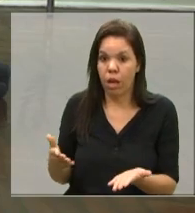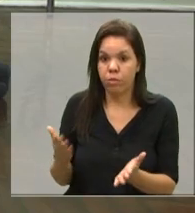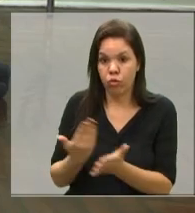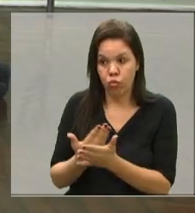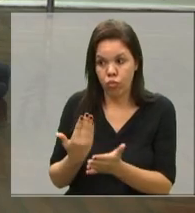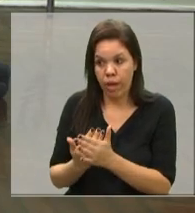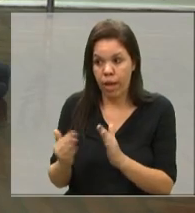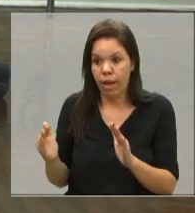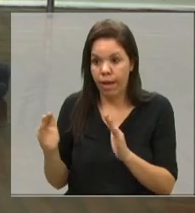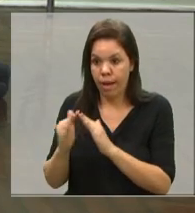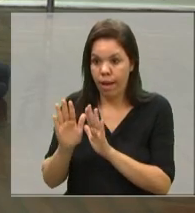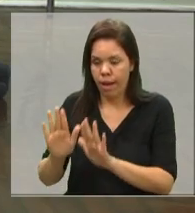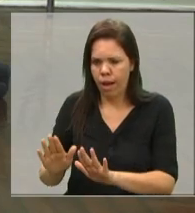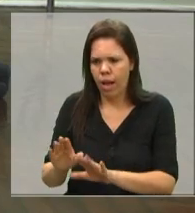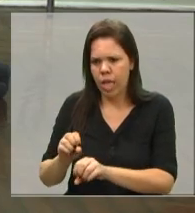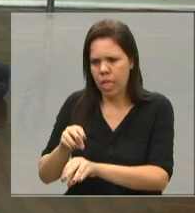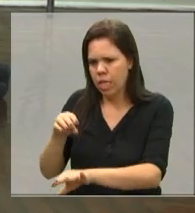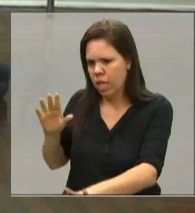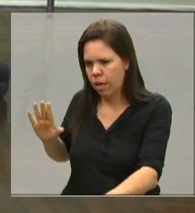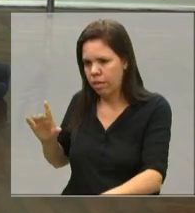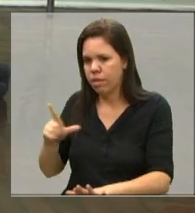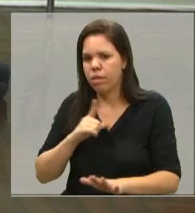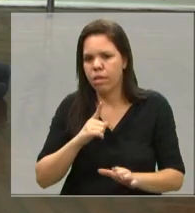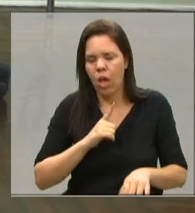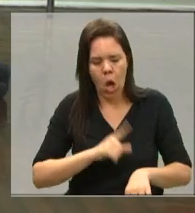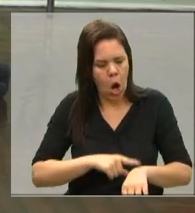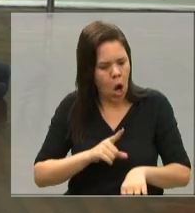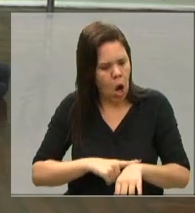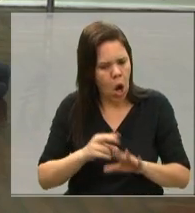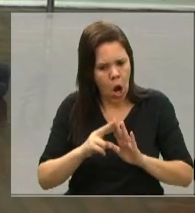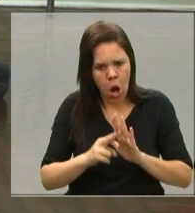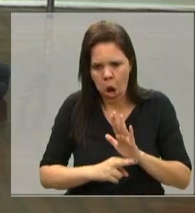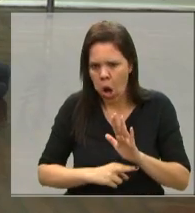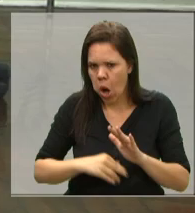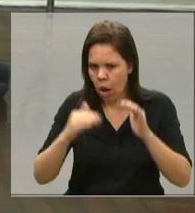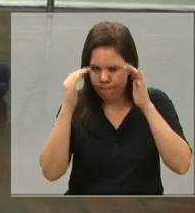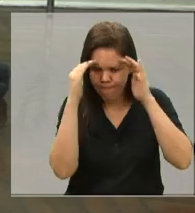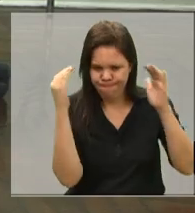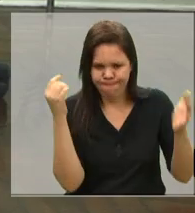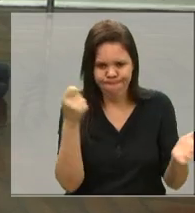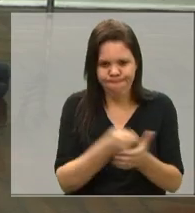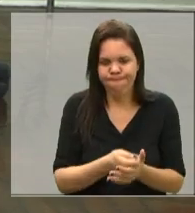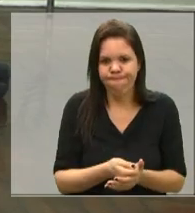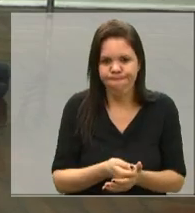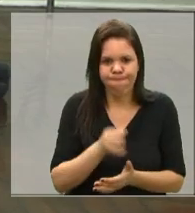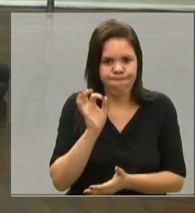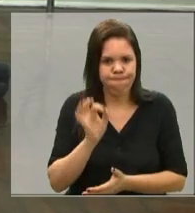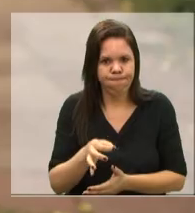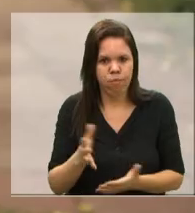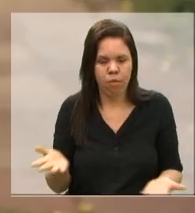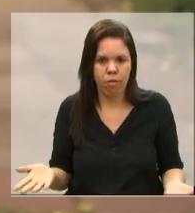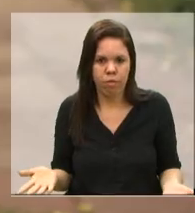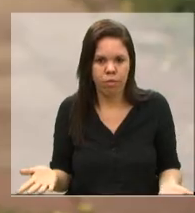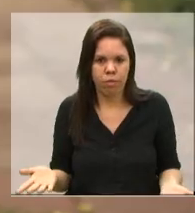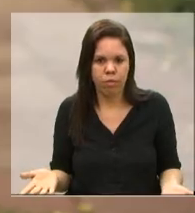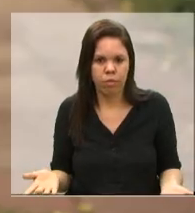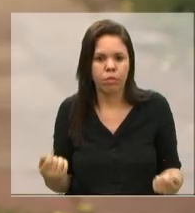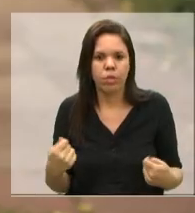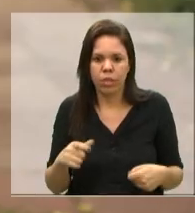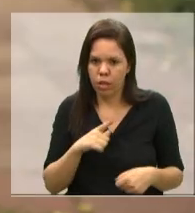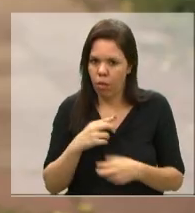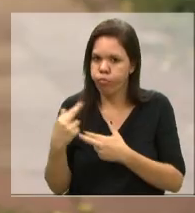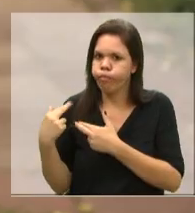mas ela tem que ser muito disciplinada, ela tem que ter um rigor de aprendizado, né, professor, muito grande. Ela tem que ter